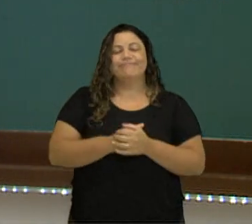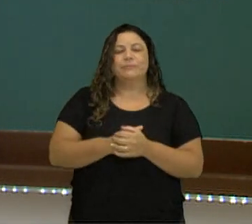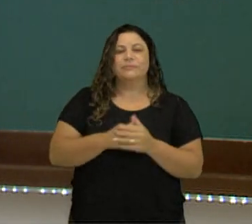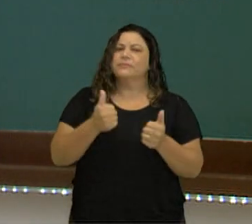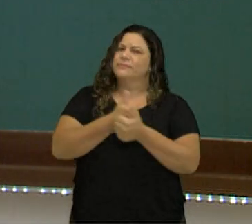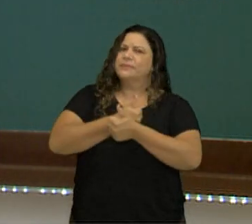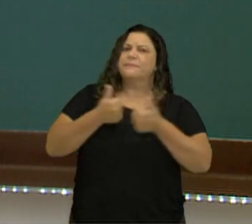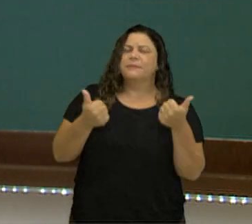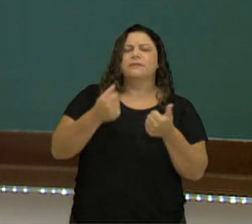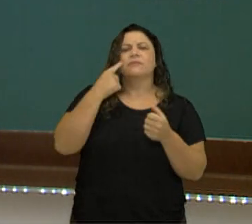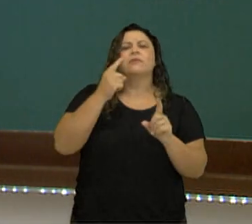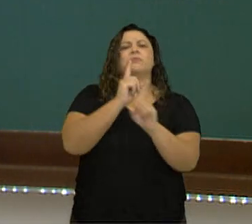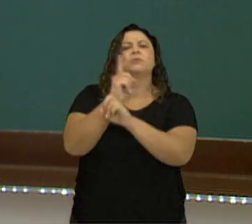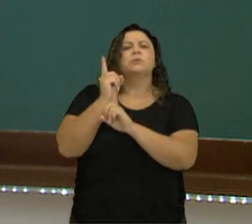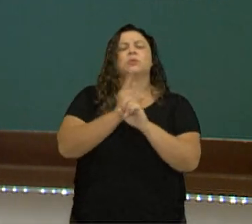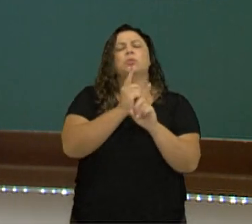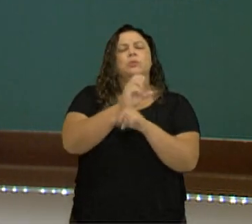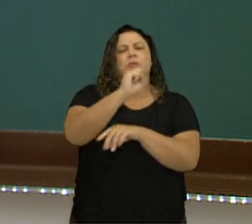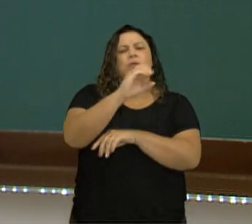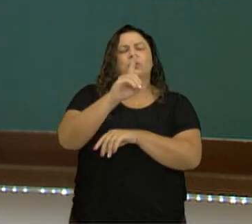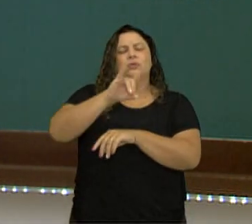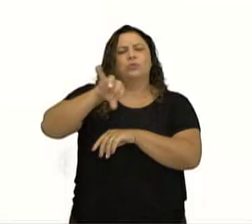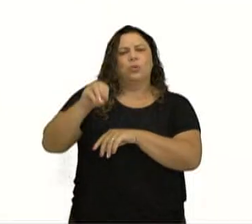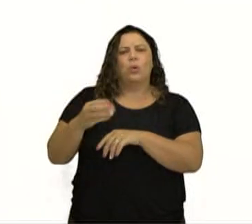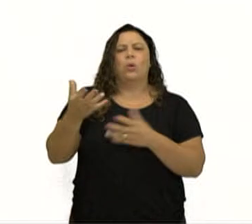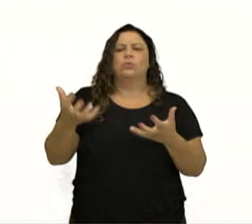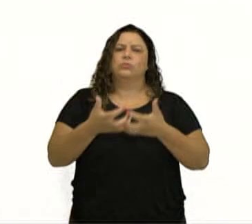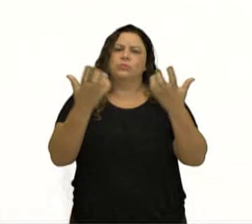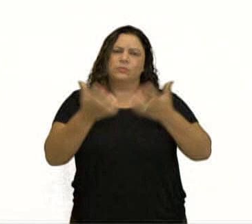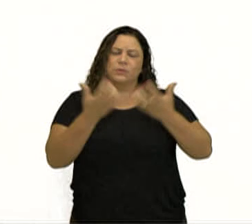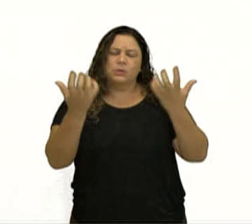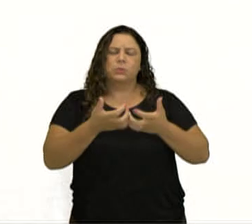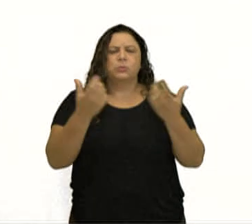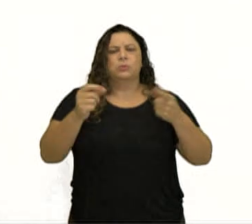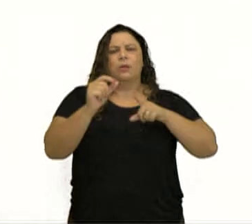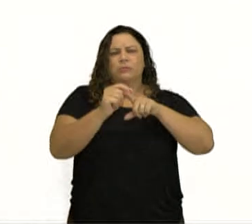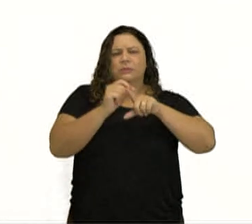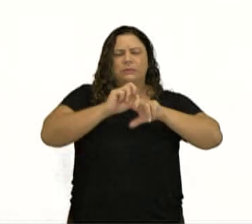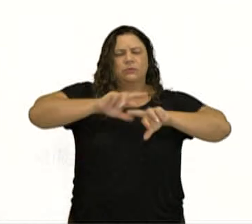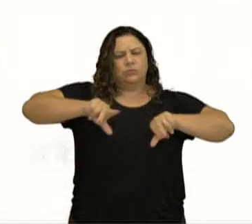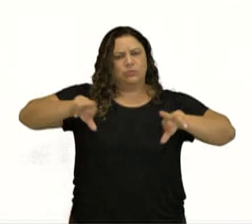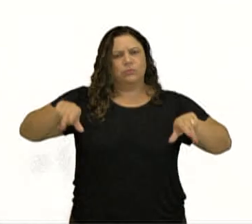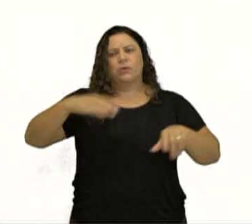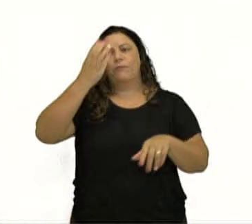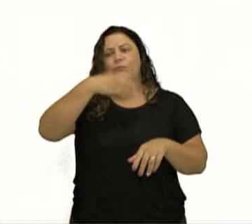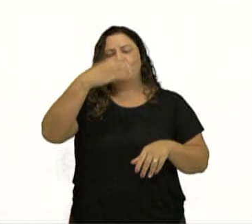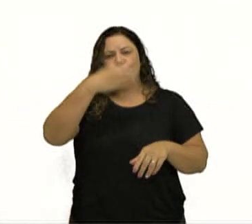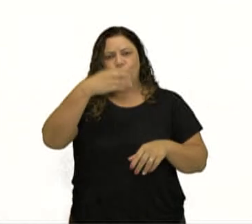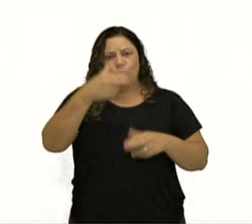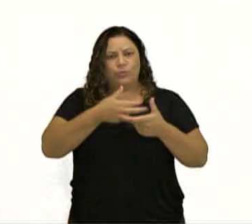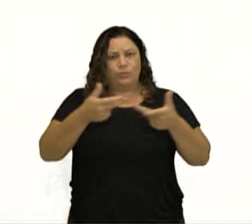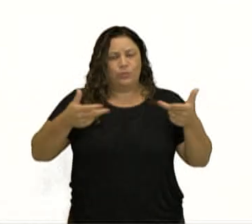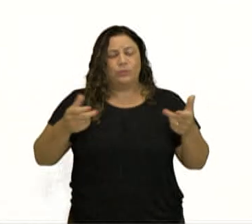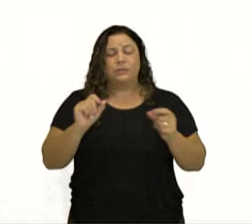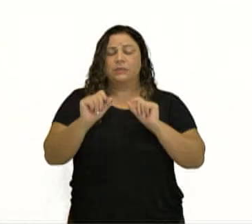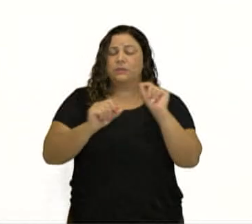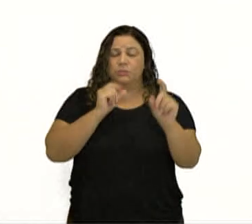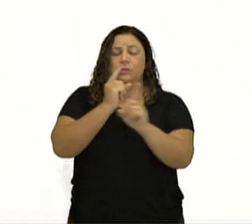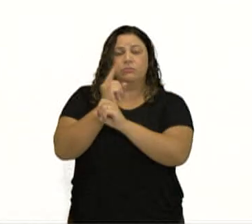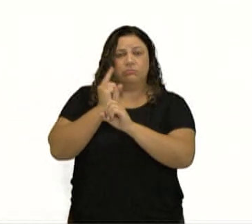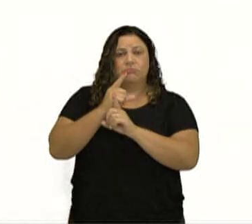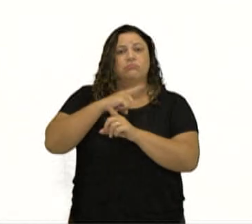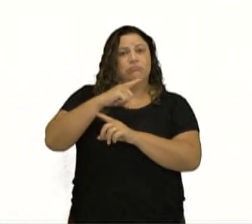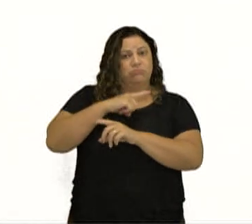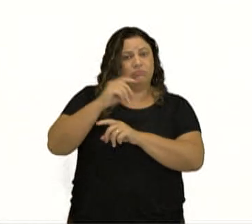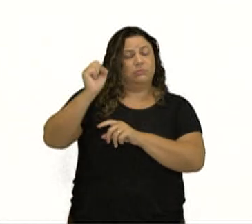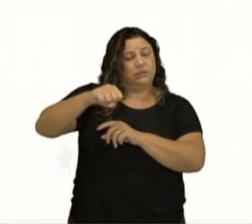encontrar sódio também nas verduras, nos grãos, nas frutas e hortaliças, porque lá nós encontramos esse